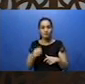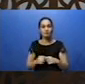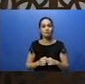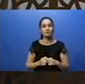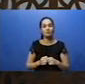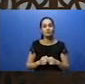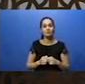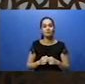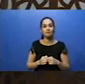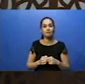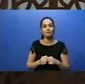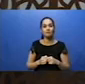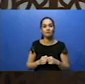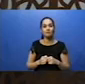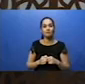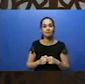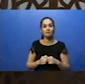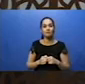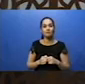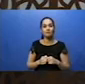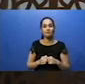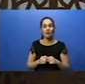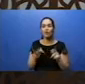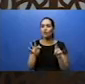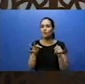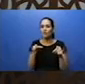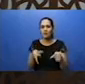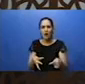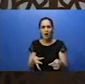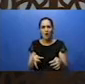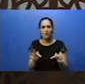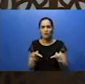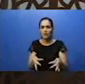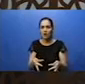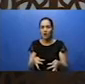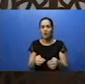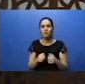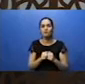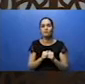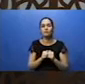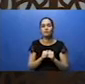Então, 2 zeros no final, vezes 100.